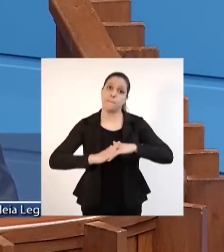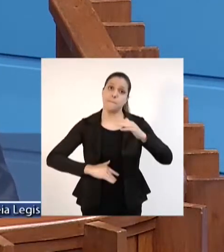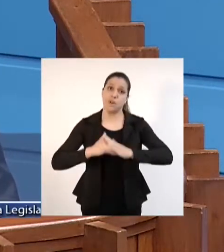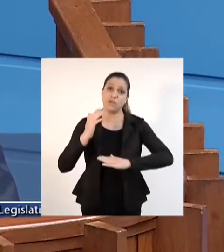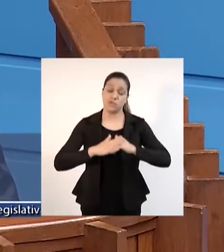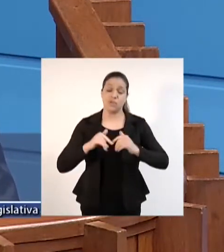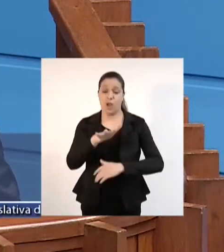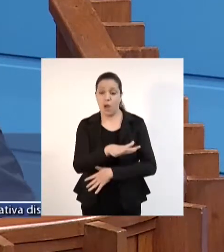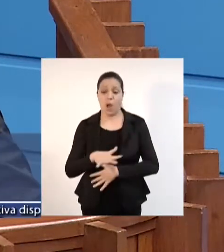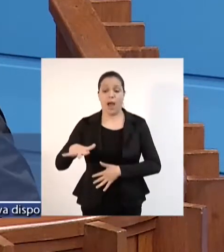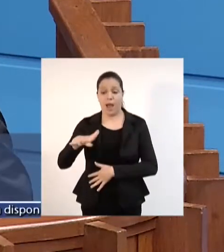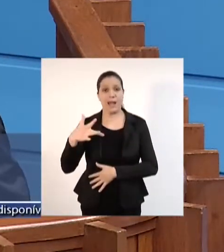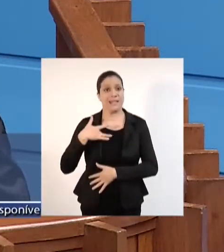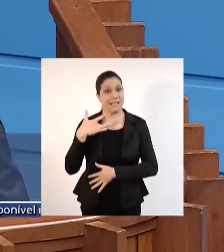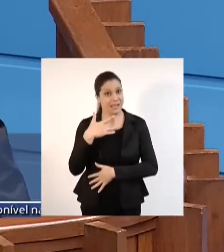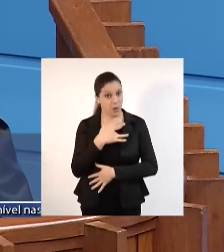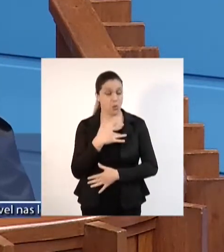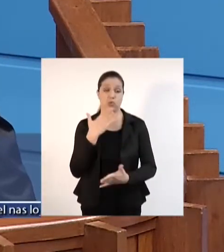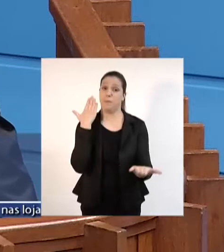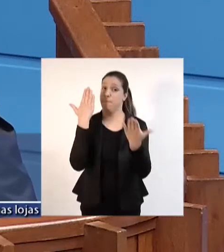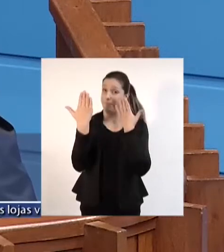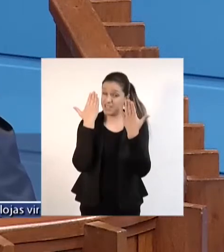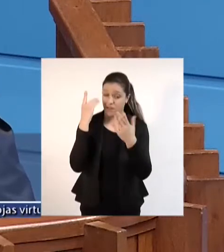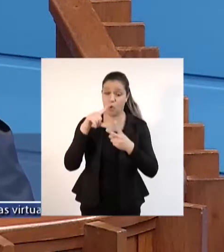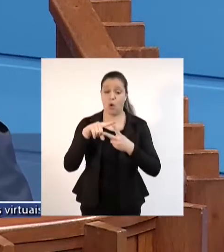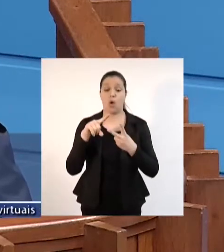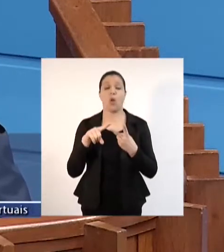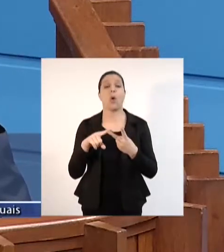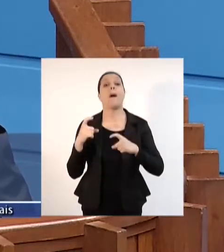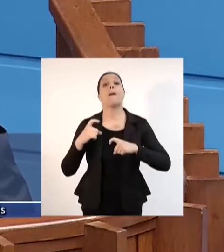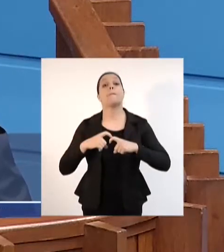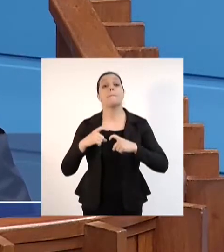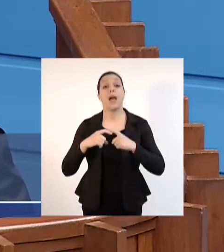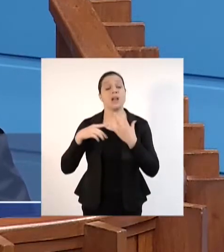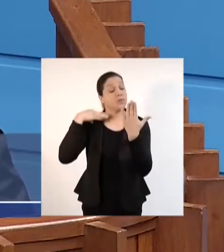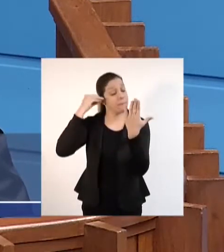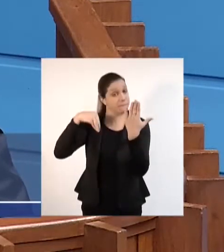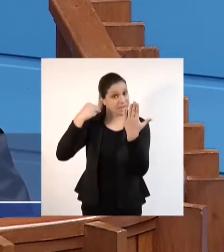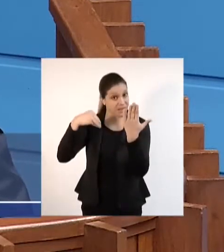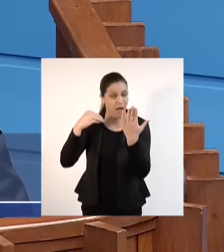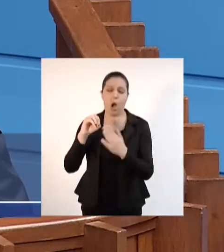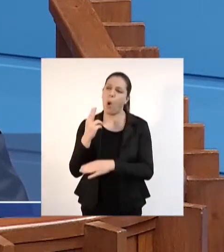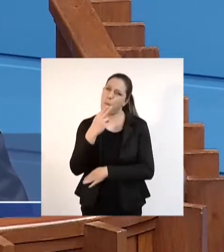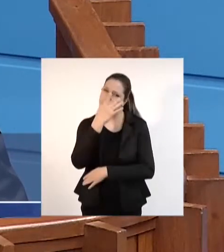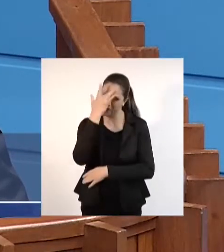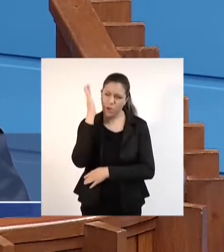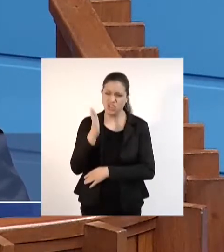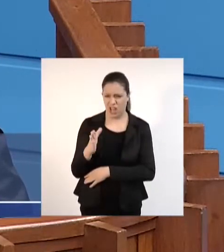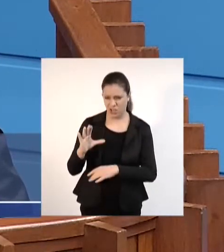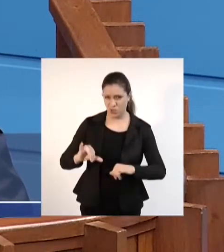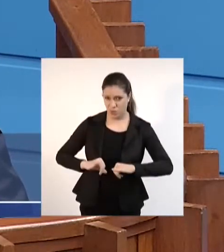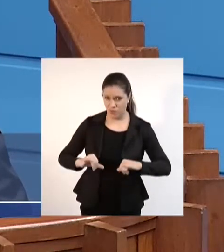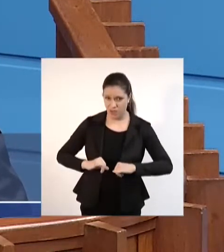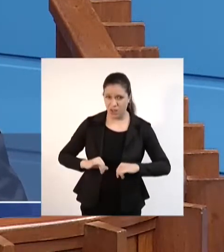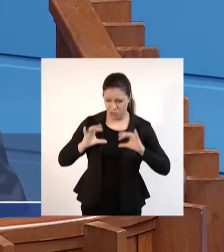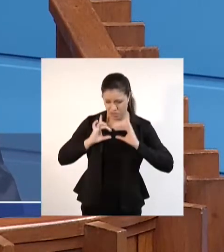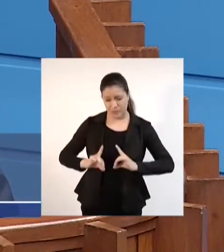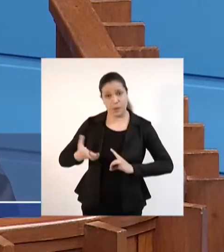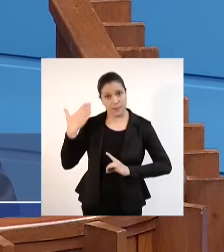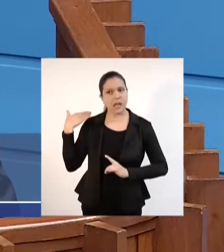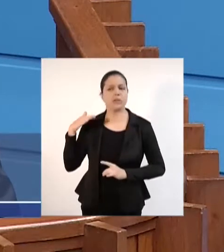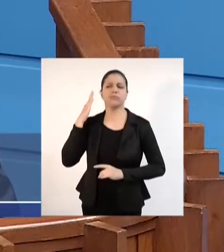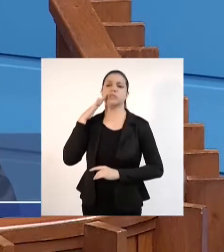de psicologia e de psiquiatria, ou as pessoas que já passaram por isso, é que compreendem. De resto, as pessoas